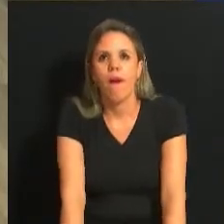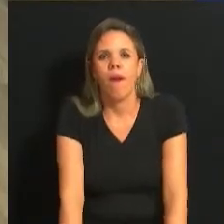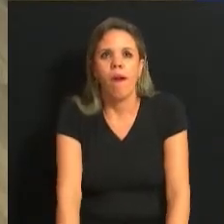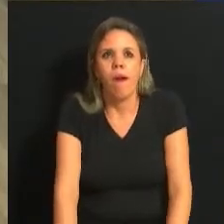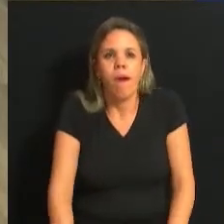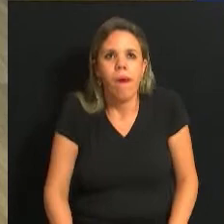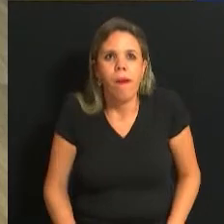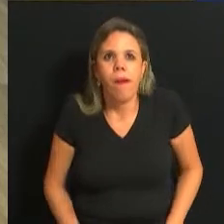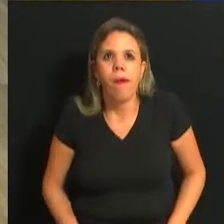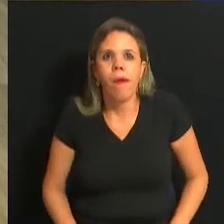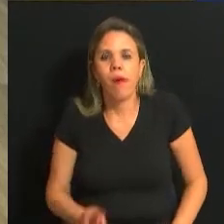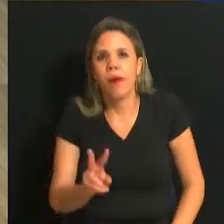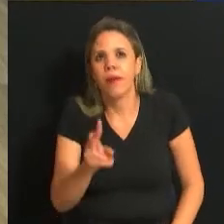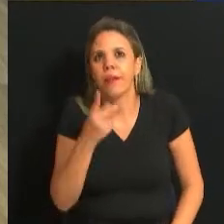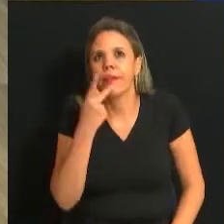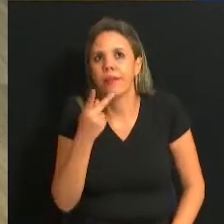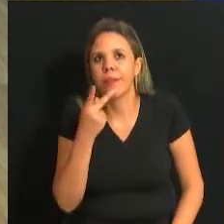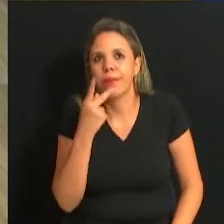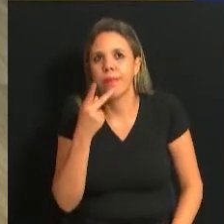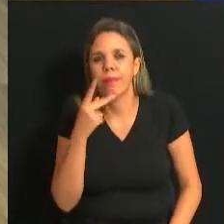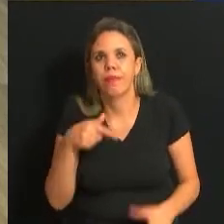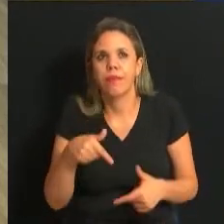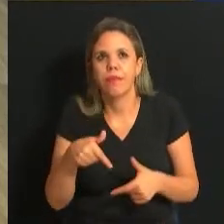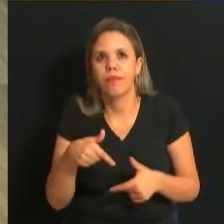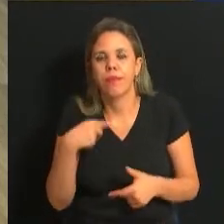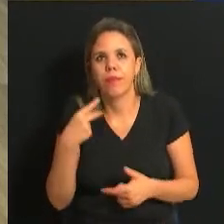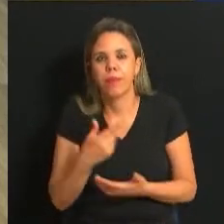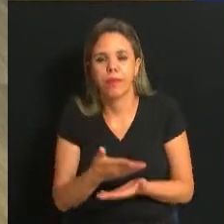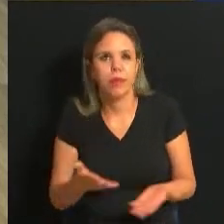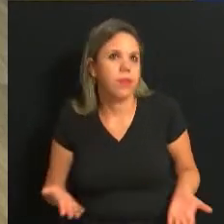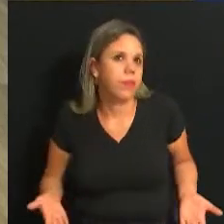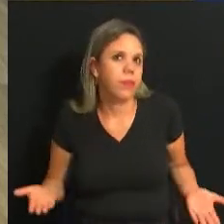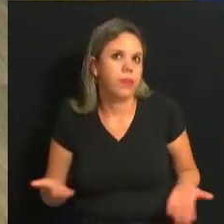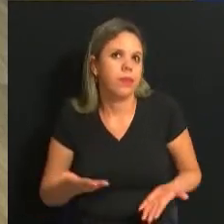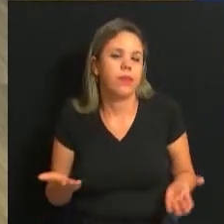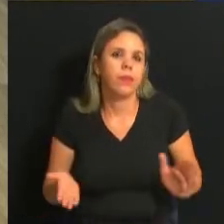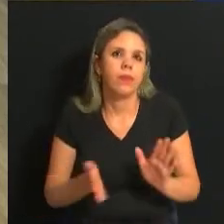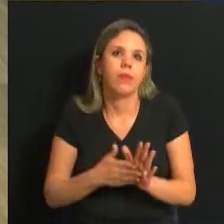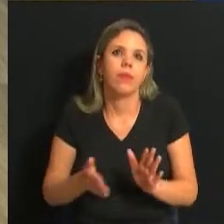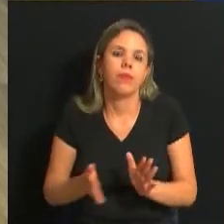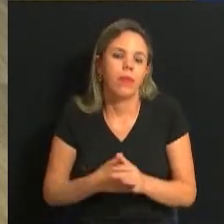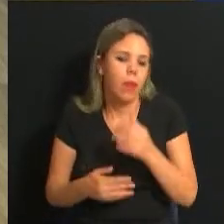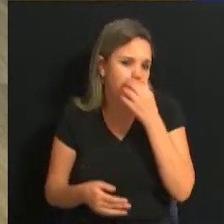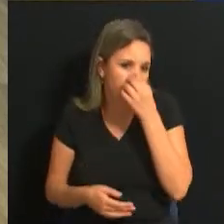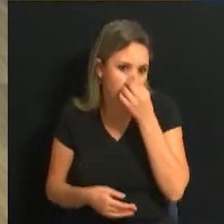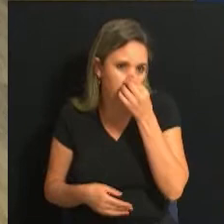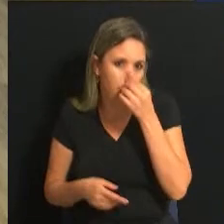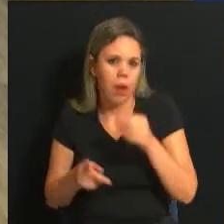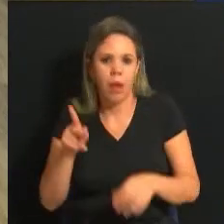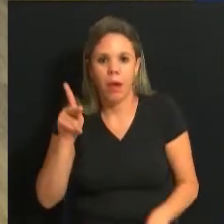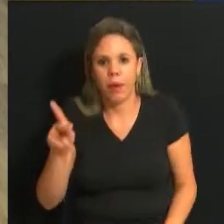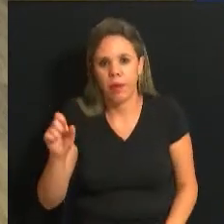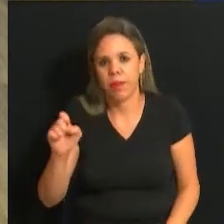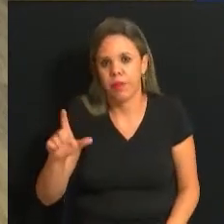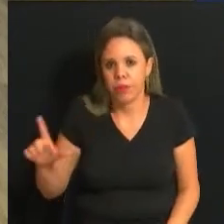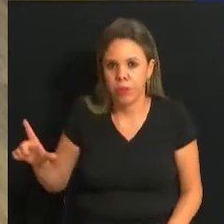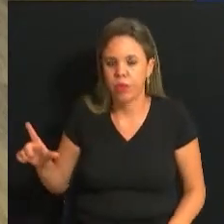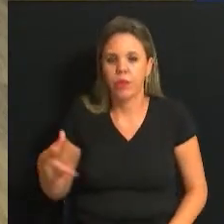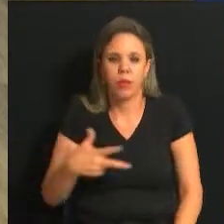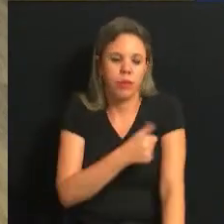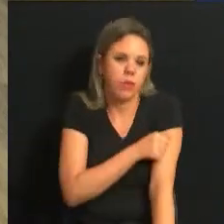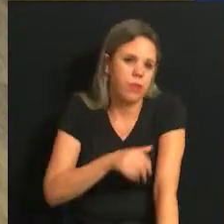E a gente segue falando aqui sobre os trabalhos dos parlamentares, agora com uma proposta da bancada do PSOL em relação à